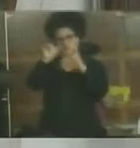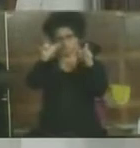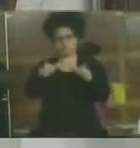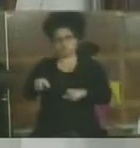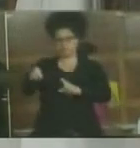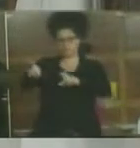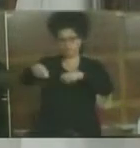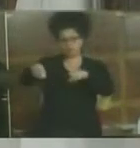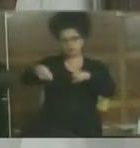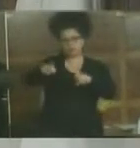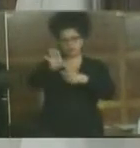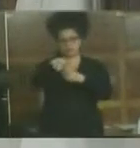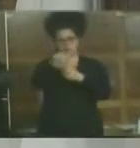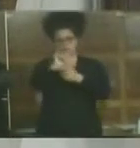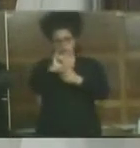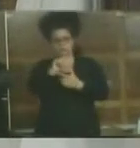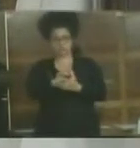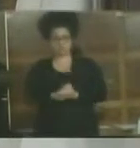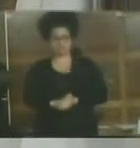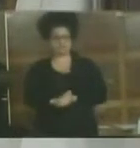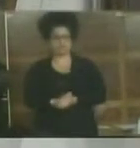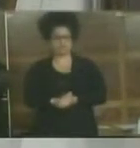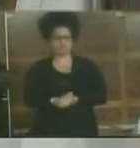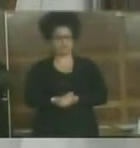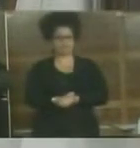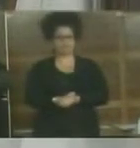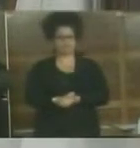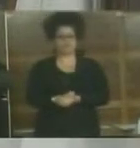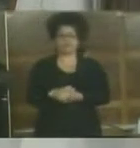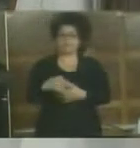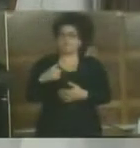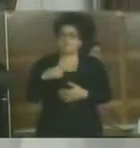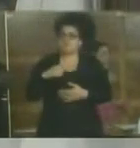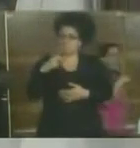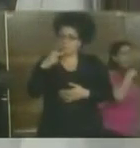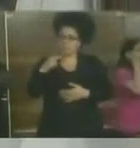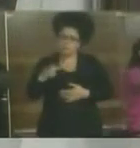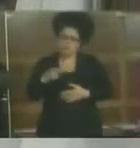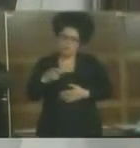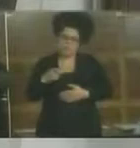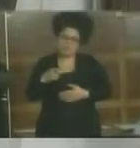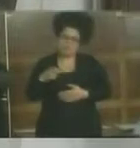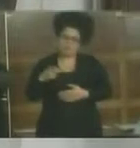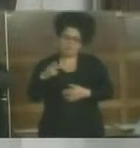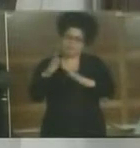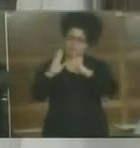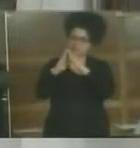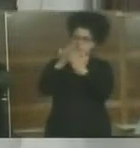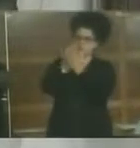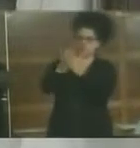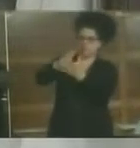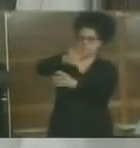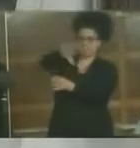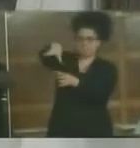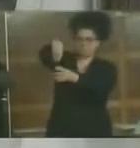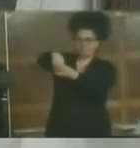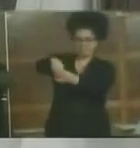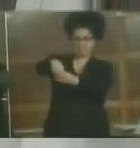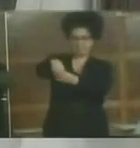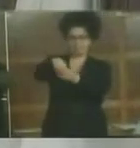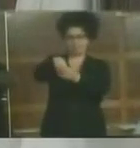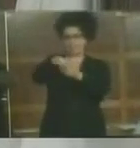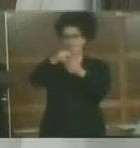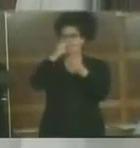do Bracuí. Gente, é assim, é uma realidade, não vou dizer muito